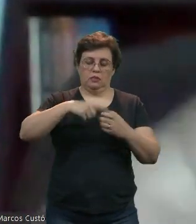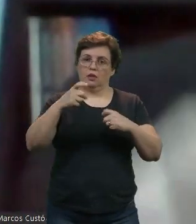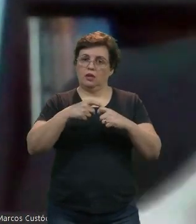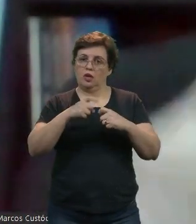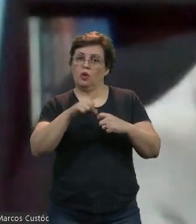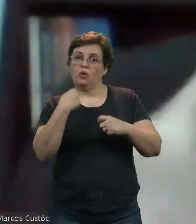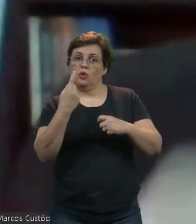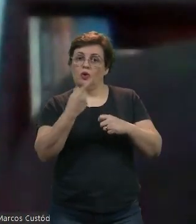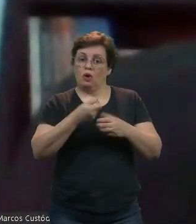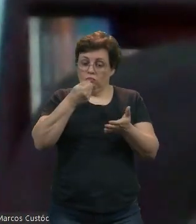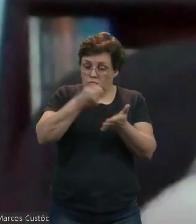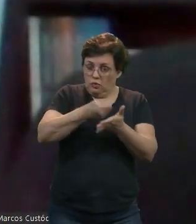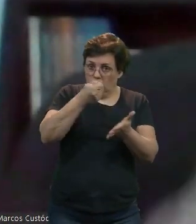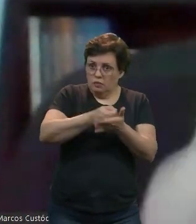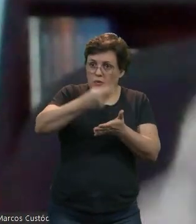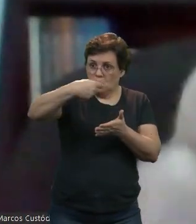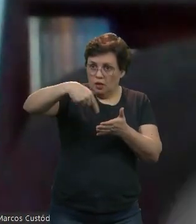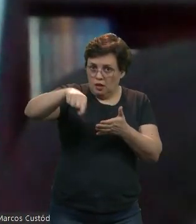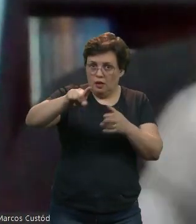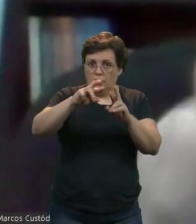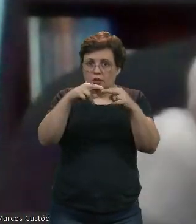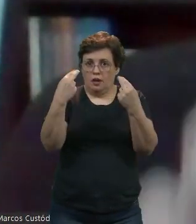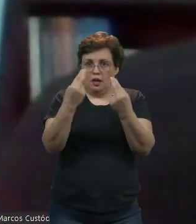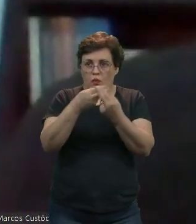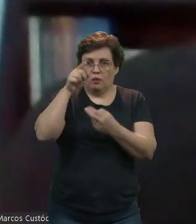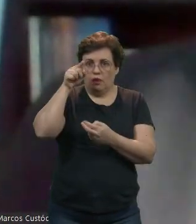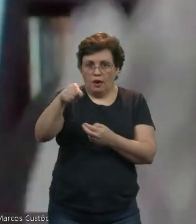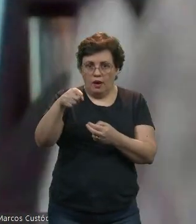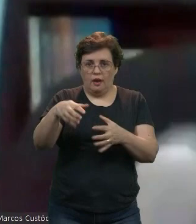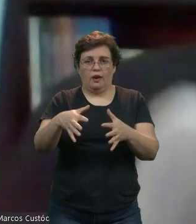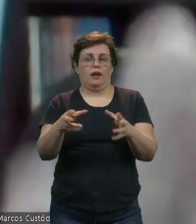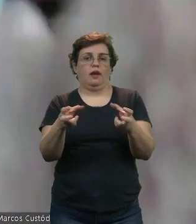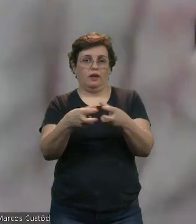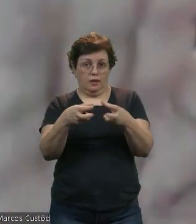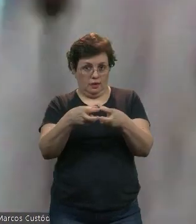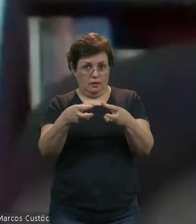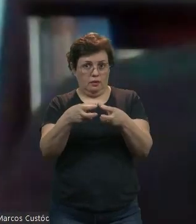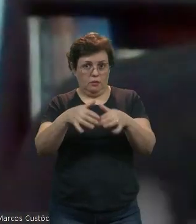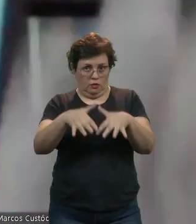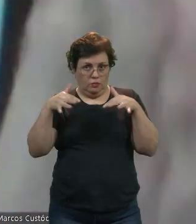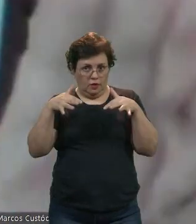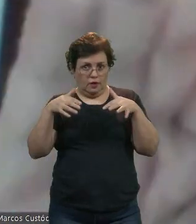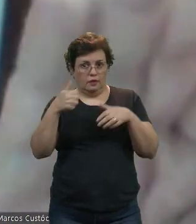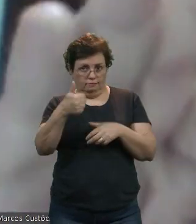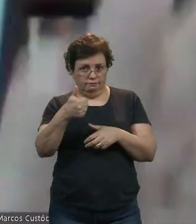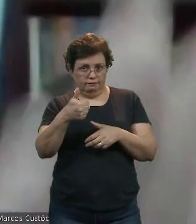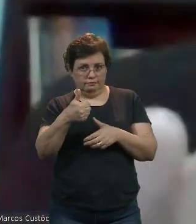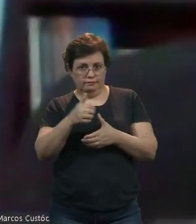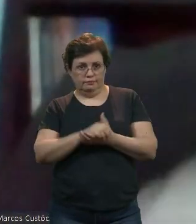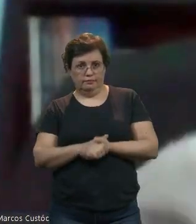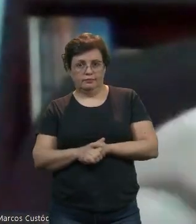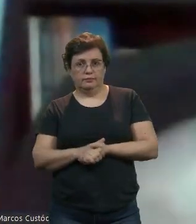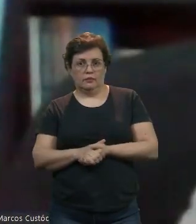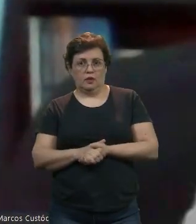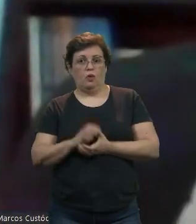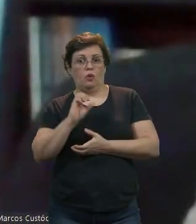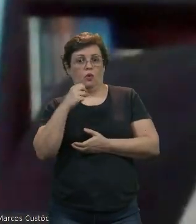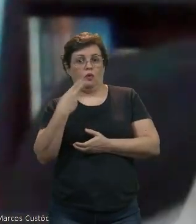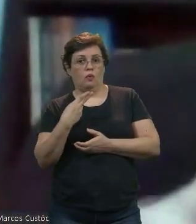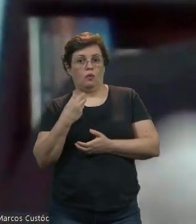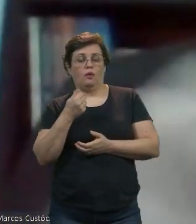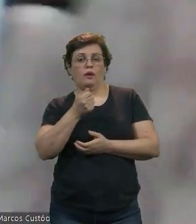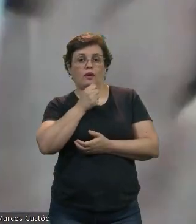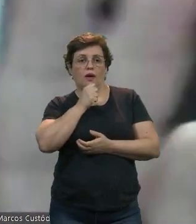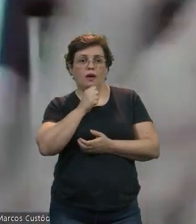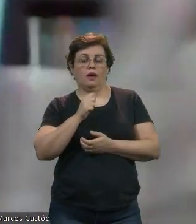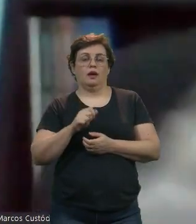então, ficaremos obrigados a ir na sessão presencial? É essa o vosso entendimento? É esse o encaminhamento? Ou ainda assim,